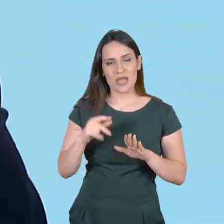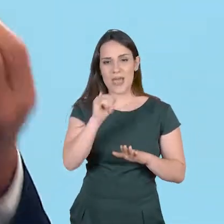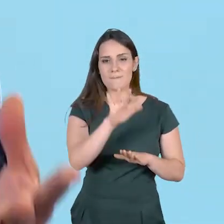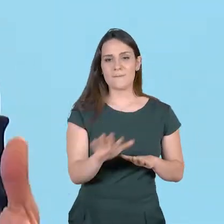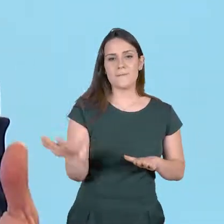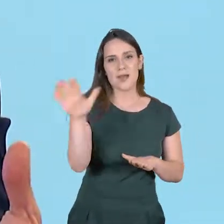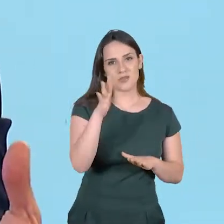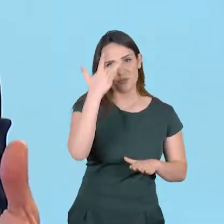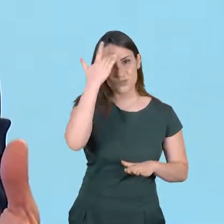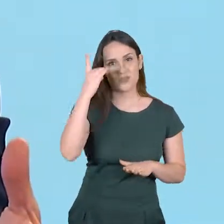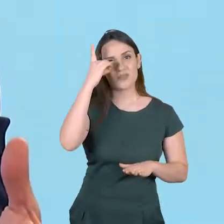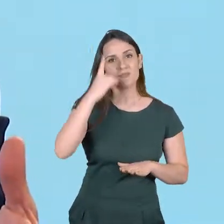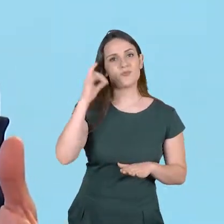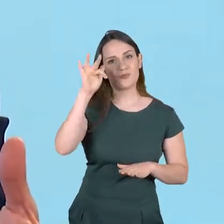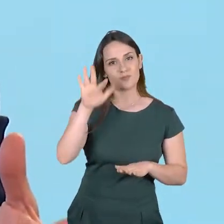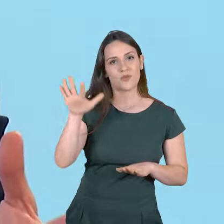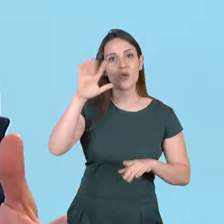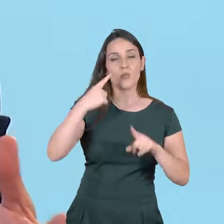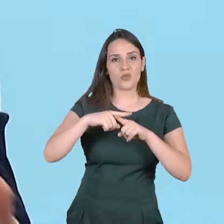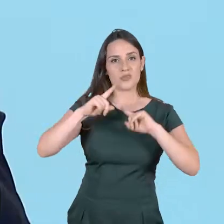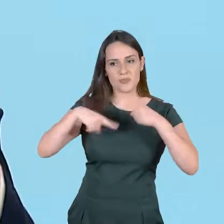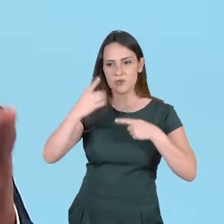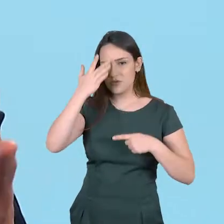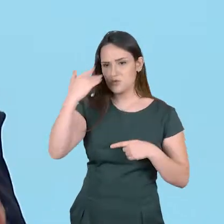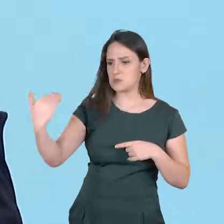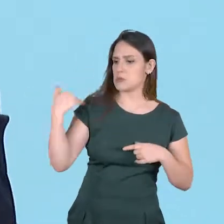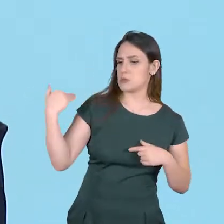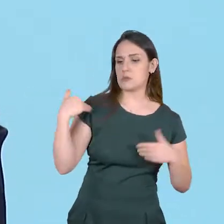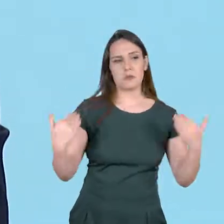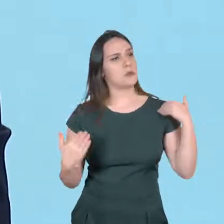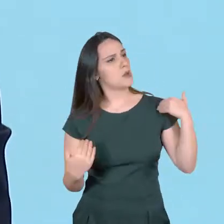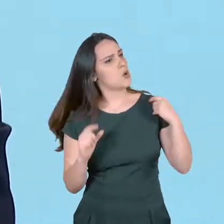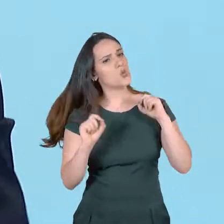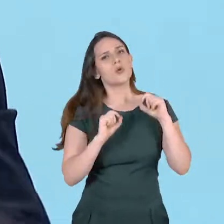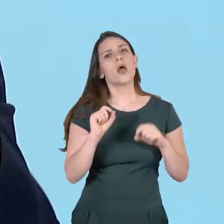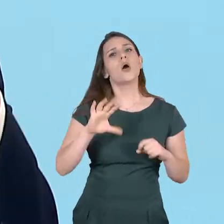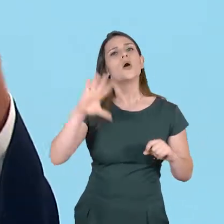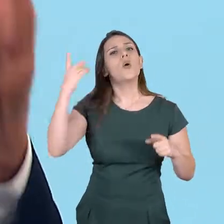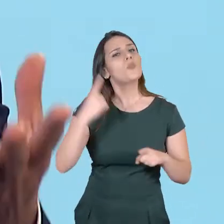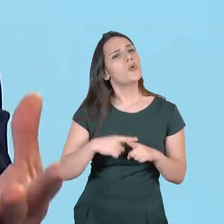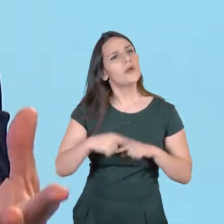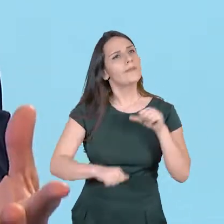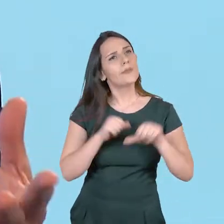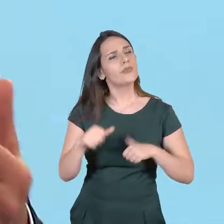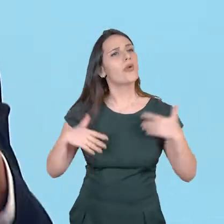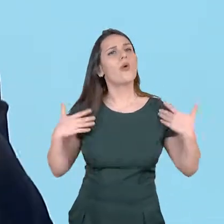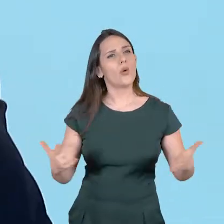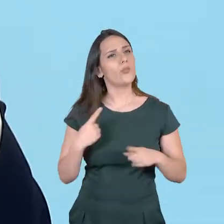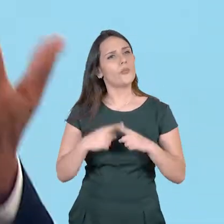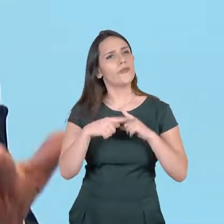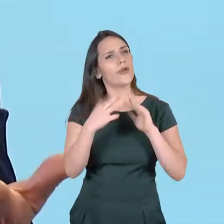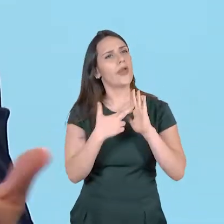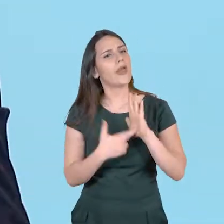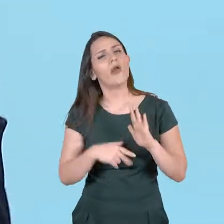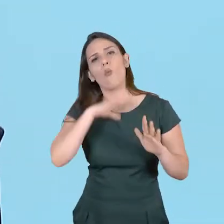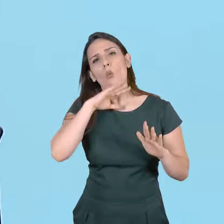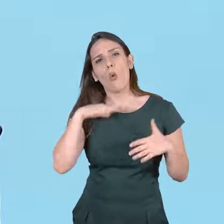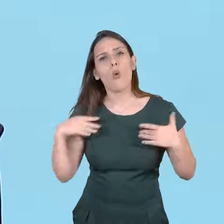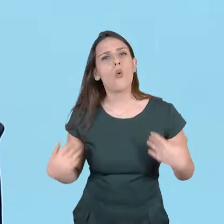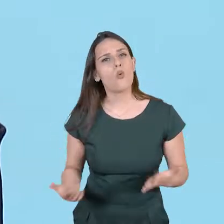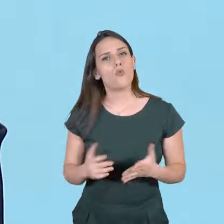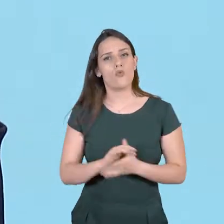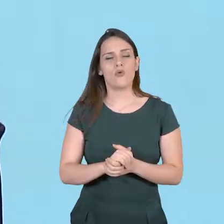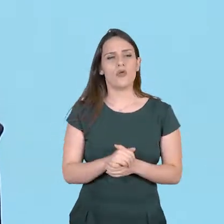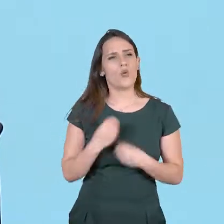vai responder depois para suas bases, né? O que aconteceu, como é que vai ficar daqui para frente, a aposentadoria das